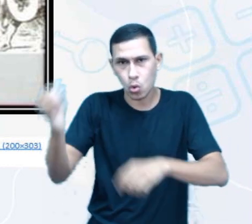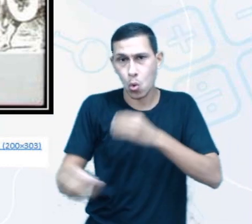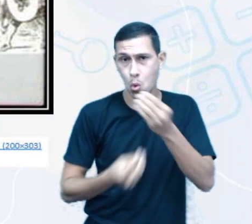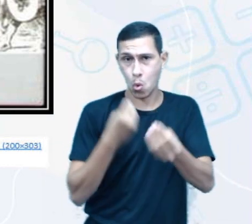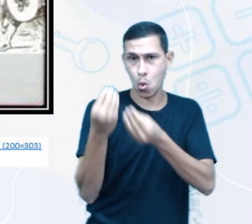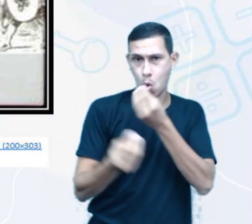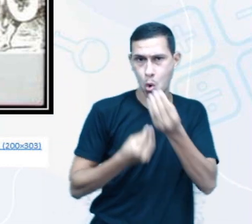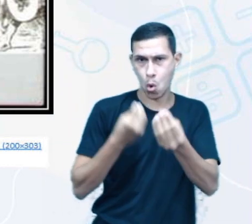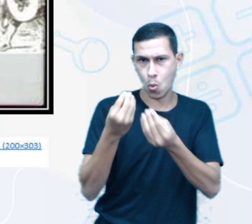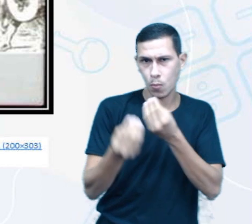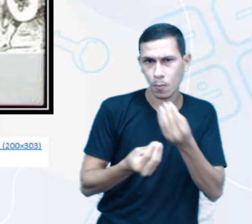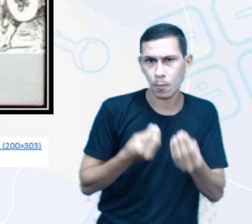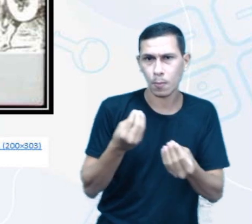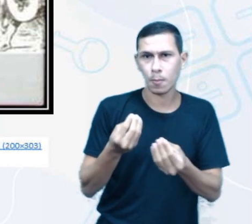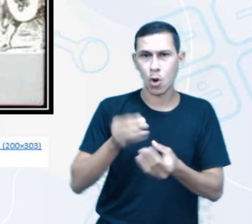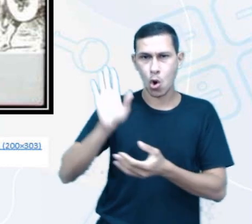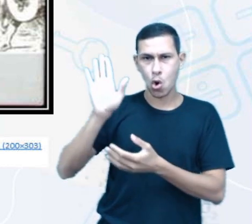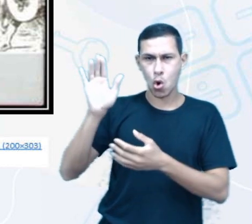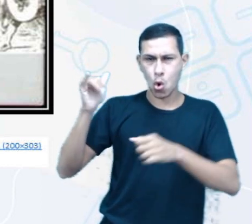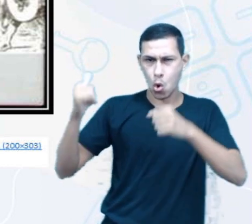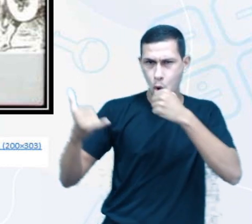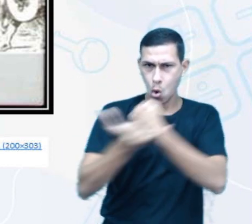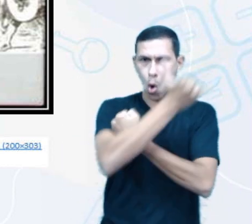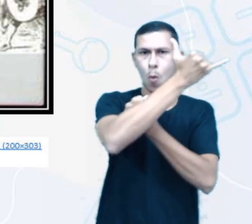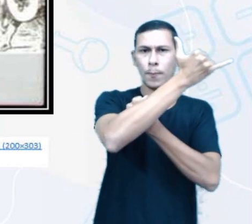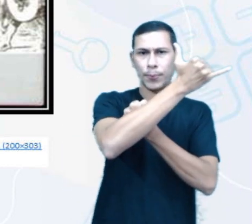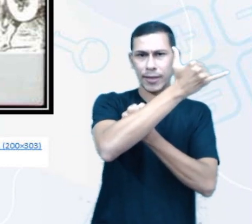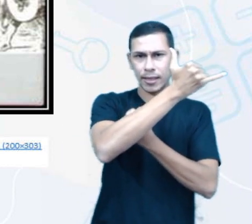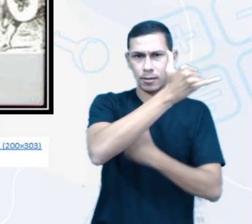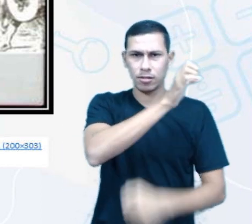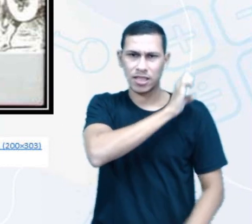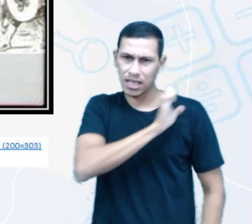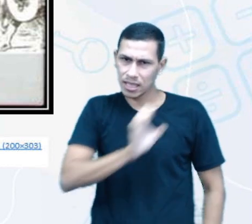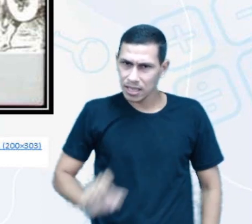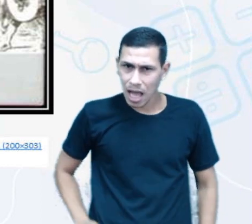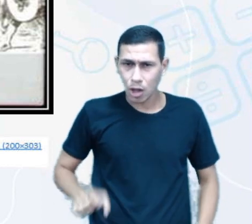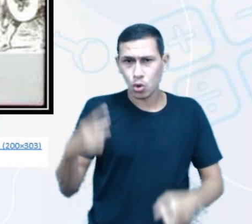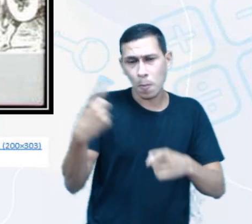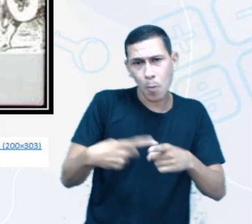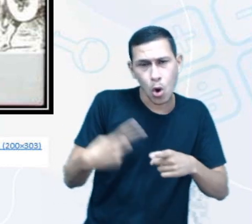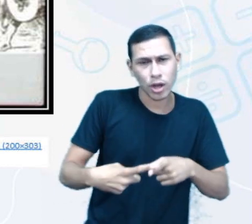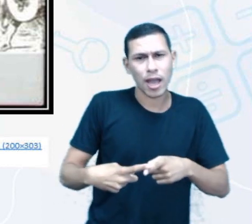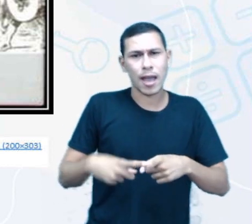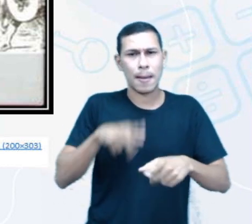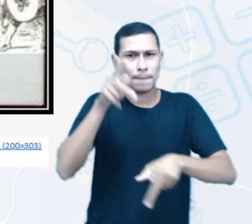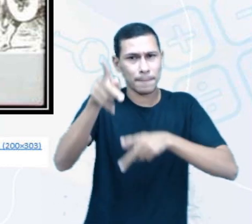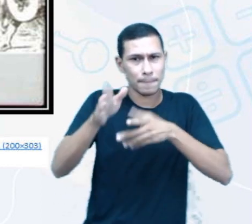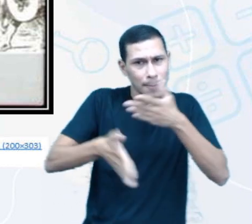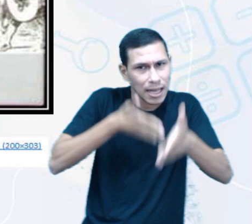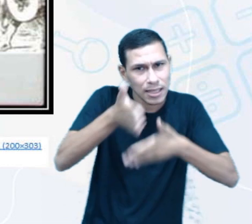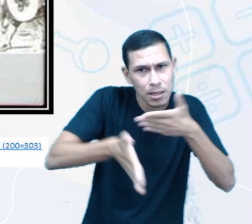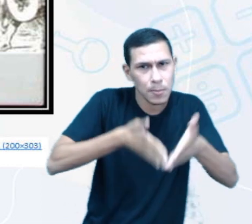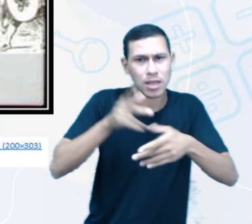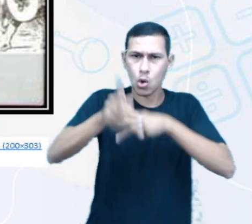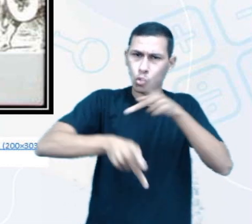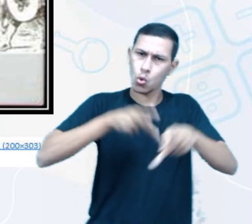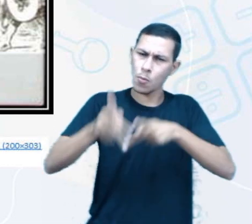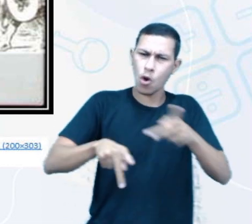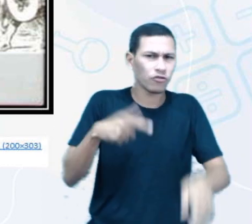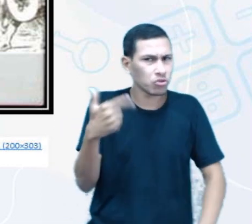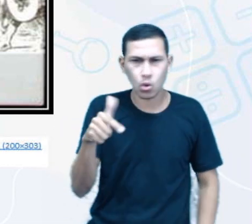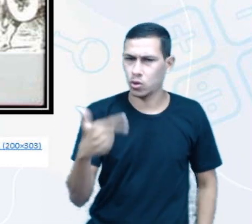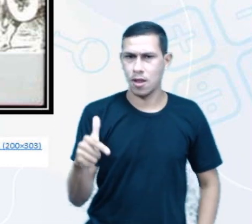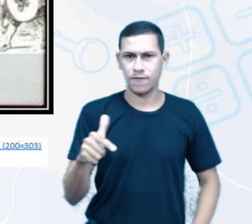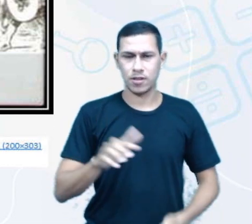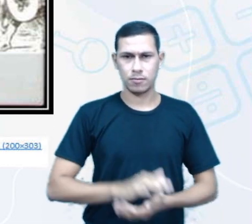Estado. E um golpe de Estado exatamente porque não houve a participação da maioria da